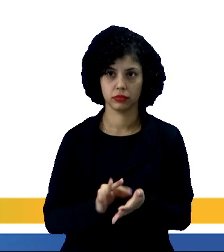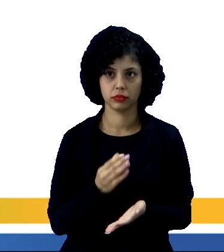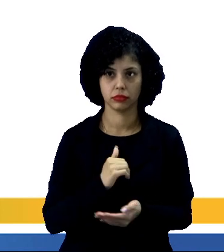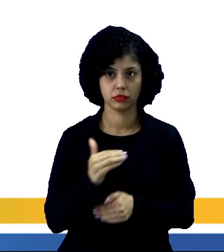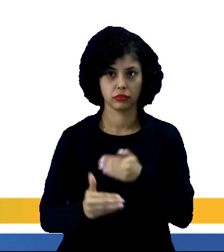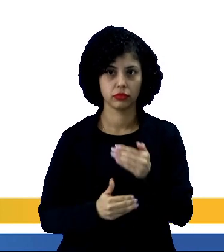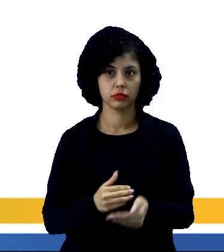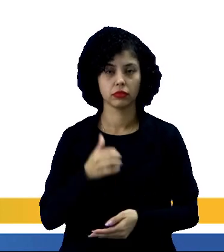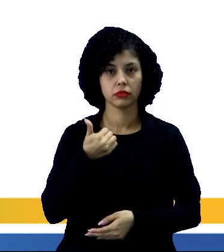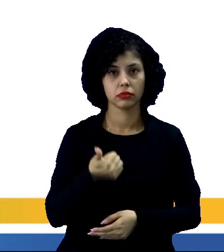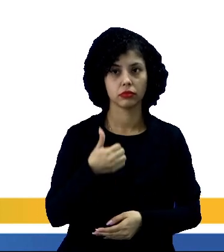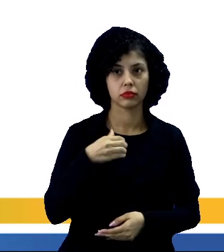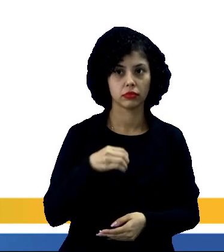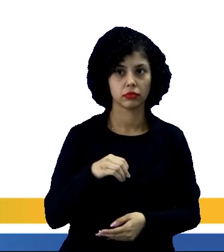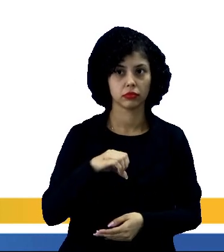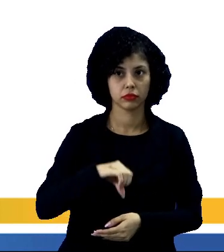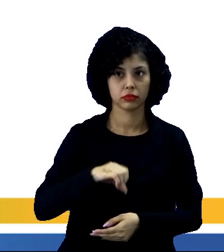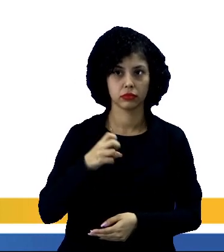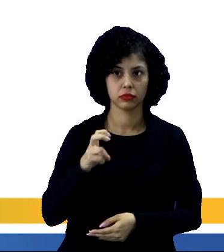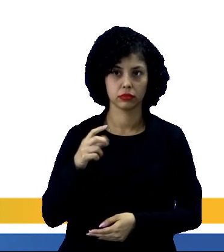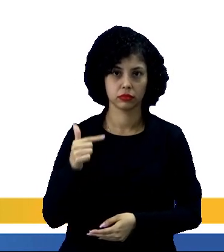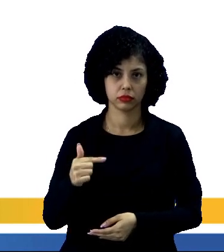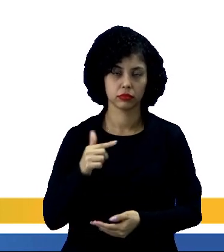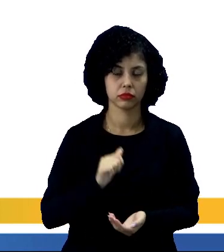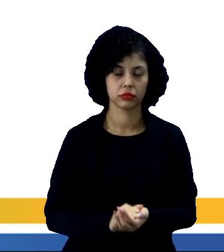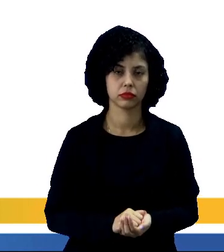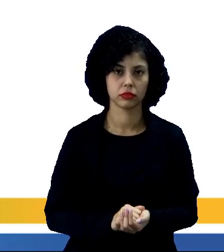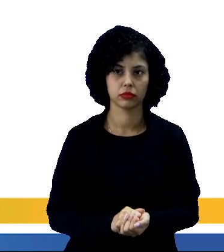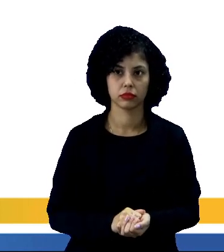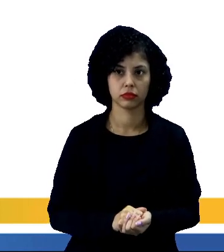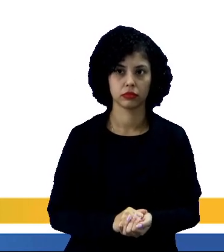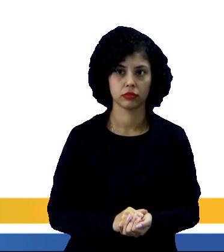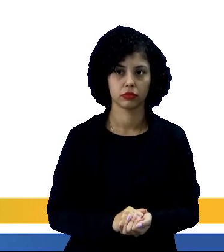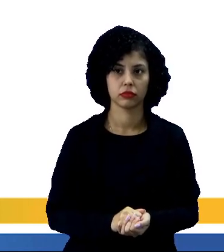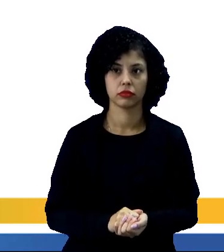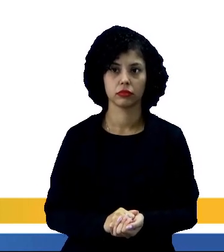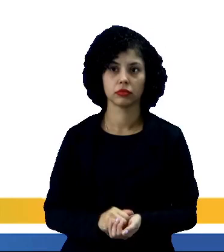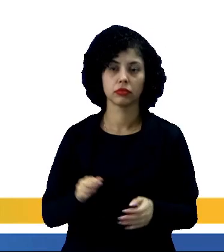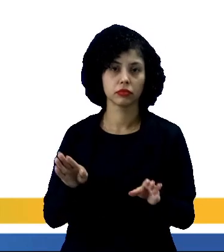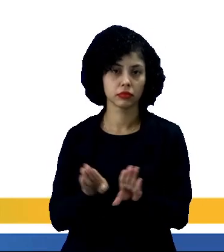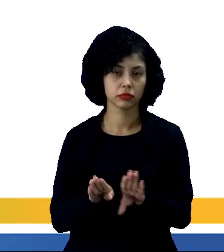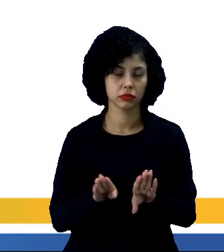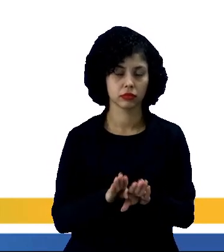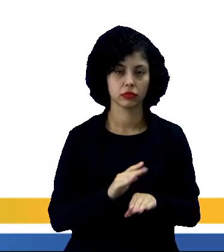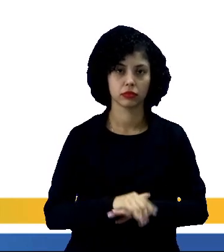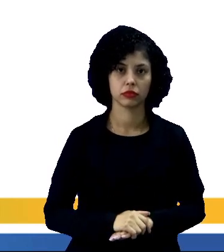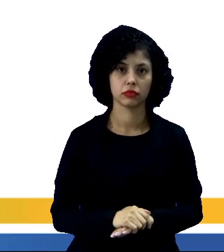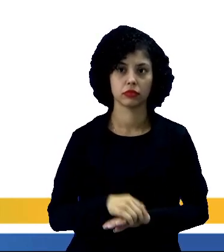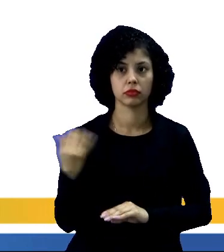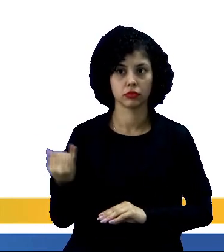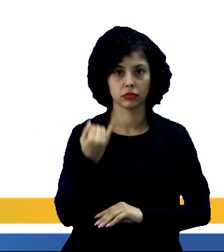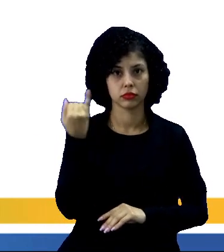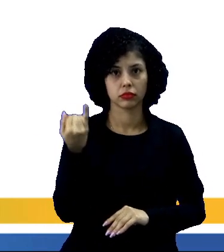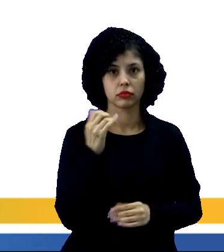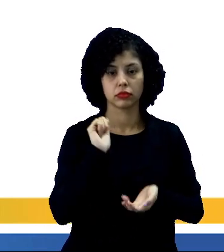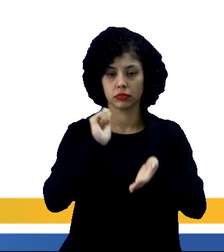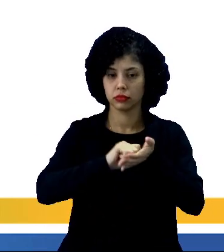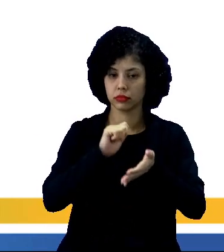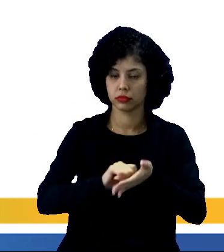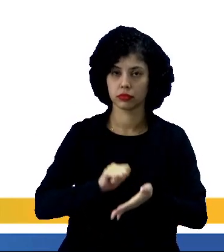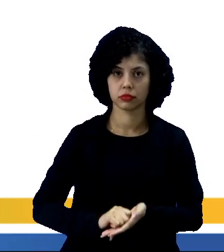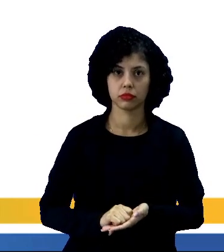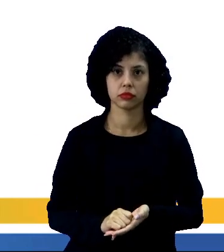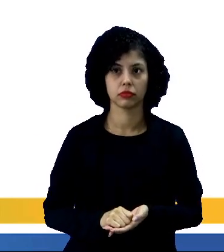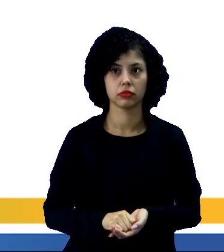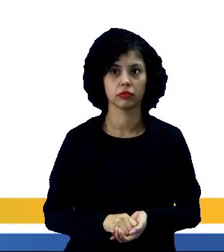em 1857 por Edward Leon Scott de Montevideo, tá? É importante vocês gravarem esse